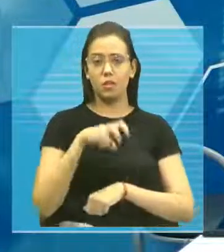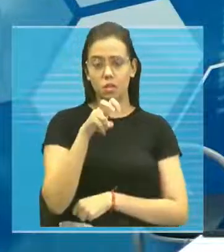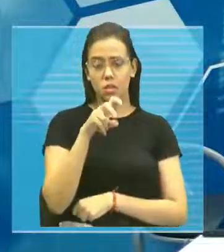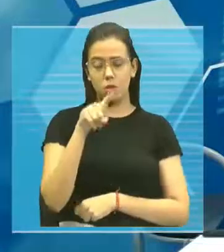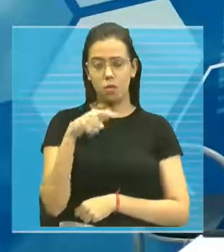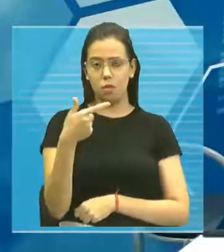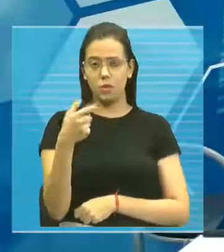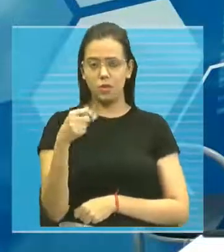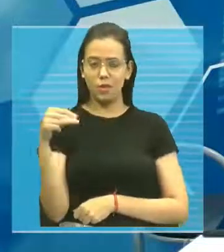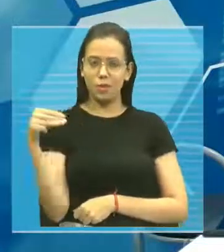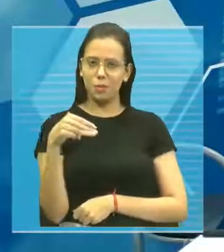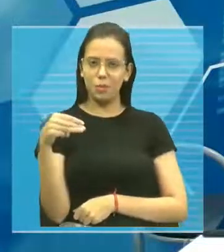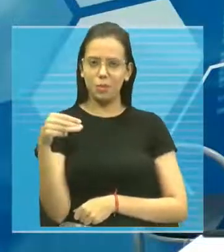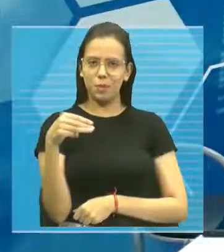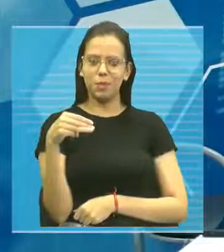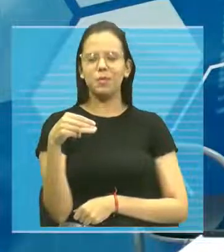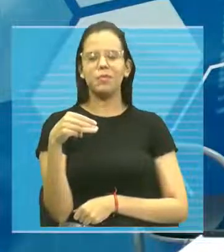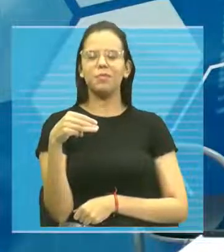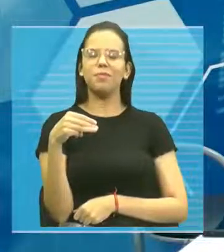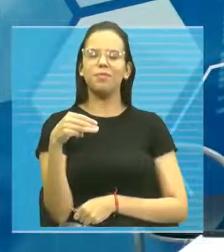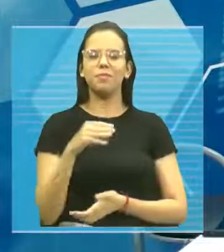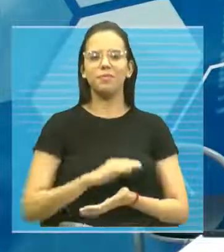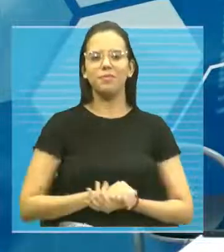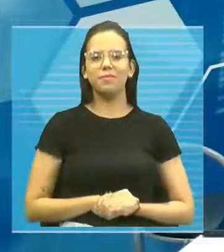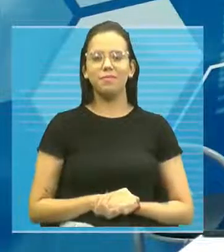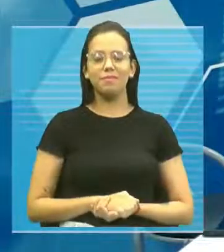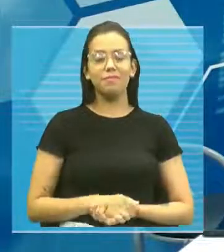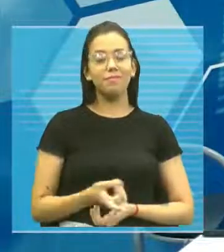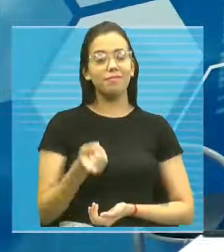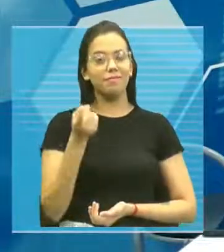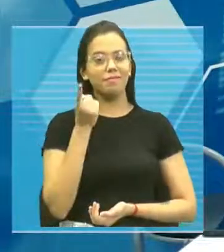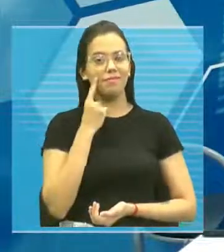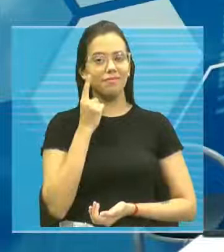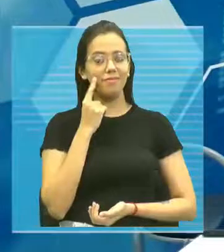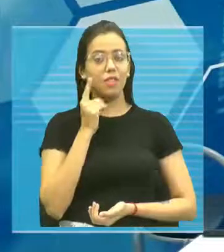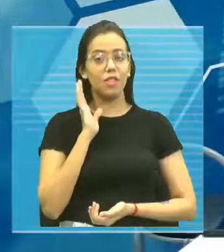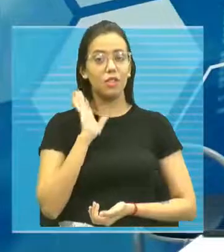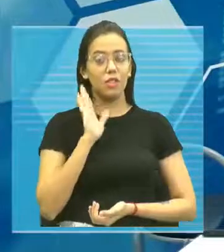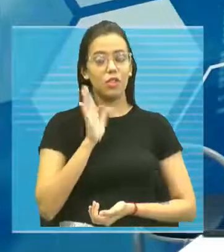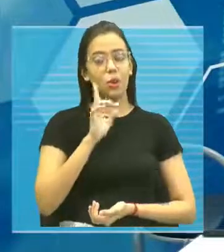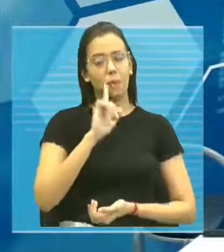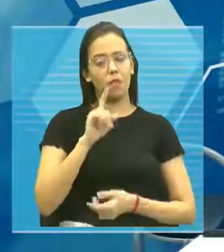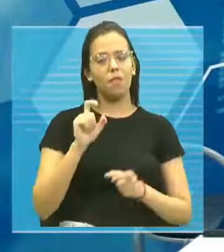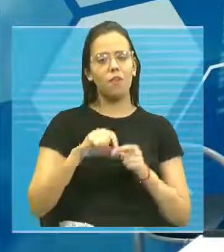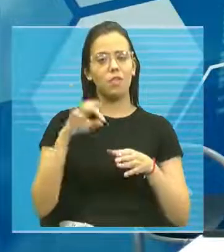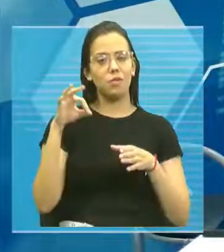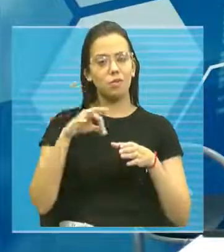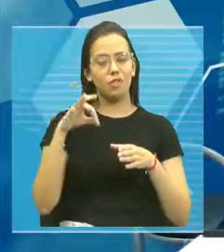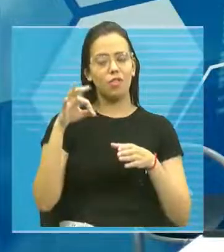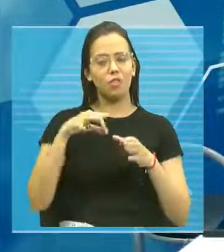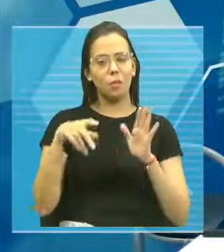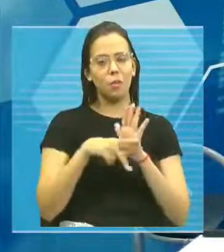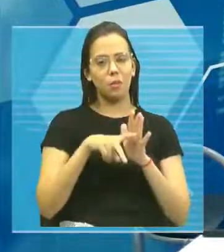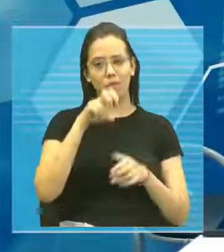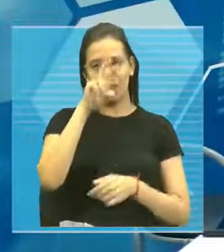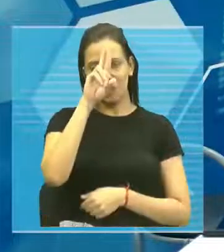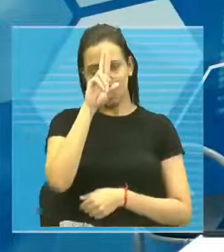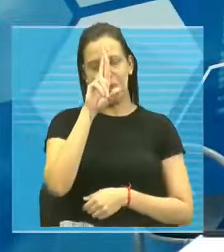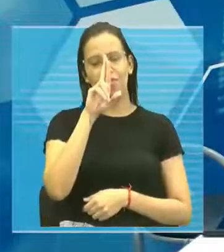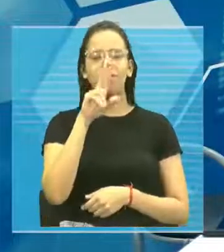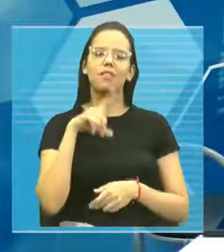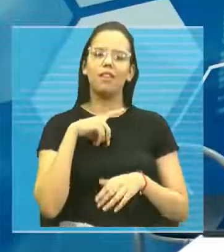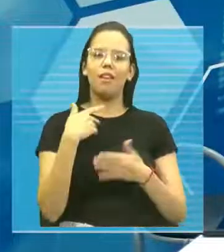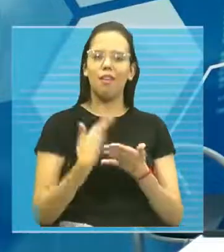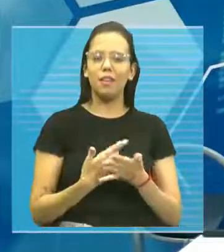5:20 cravados na tua time Line escuta em Já mandou fazer o chá é o chá das 5 horas com